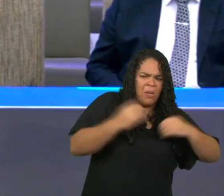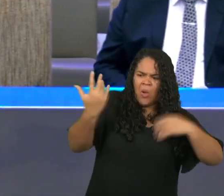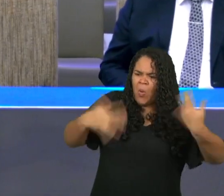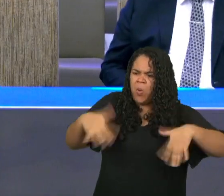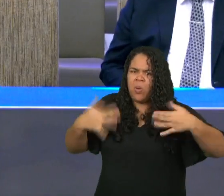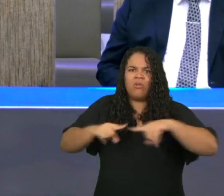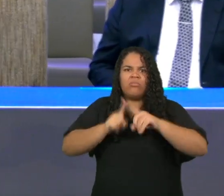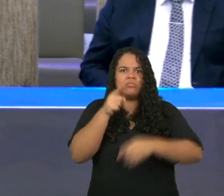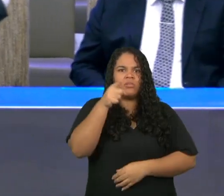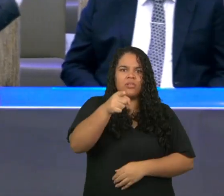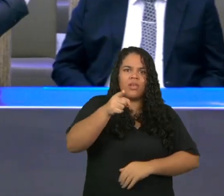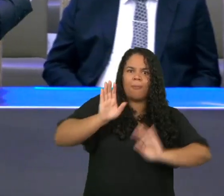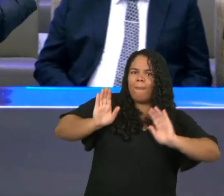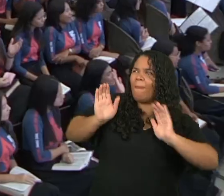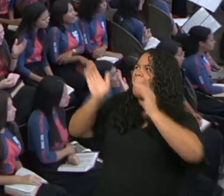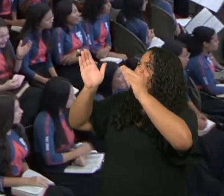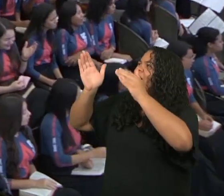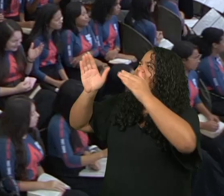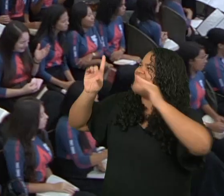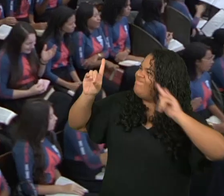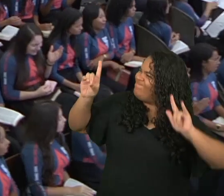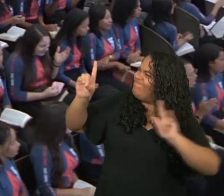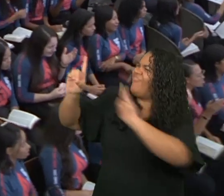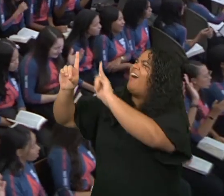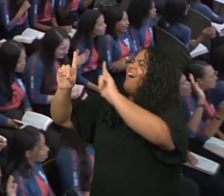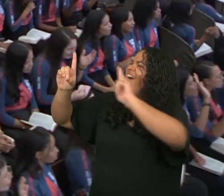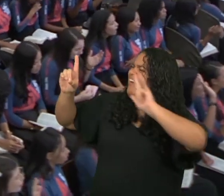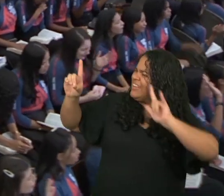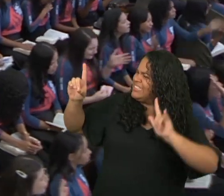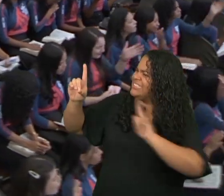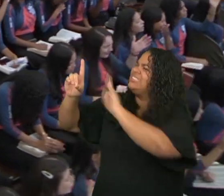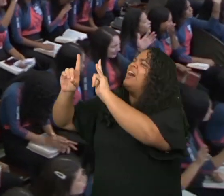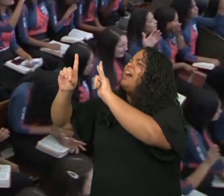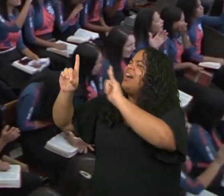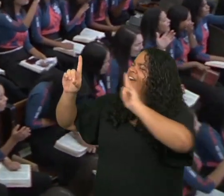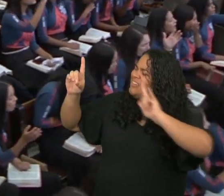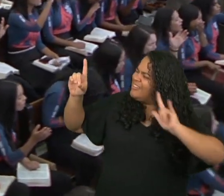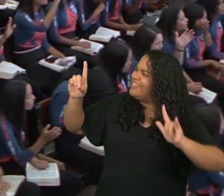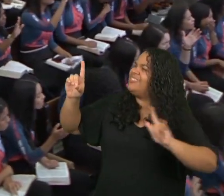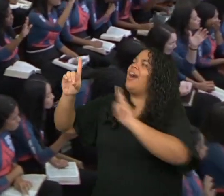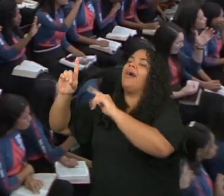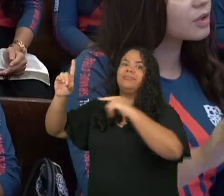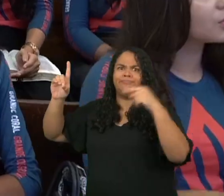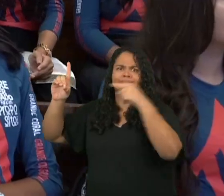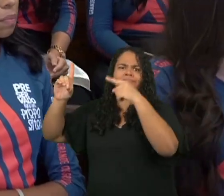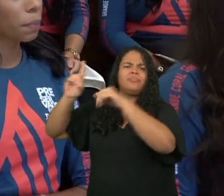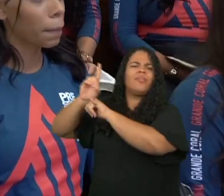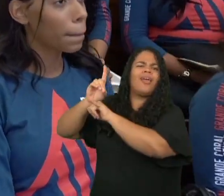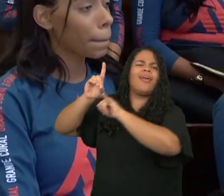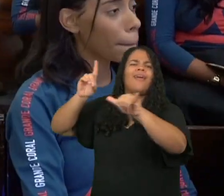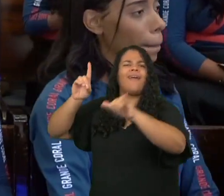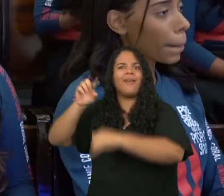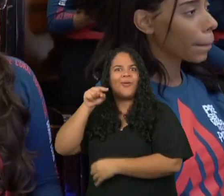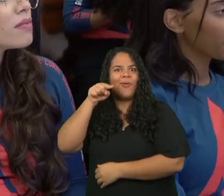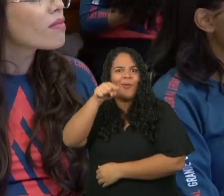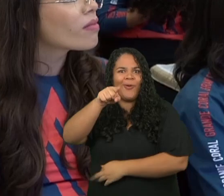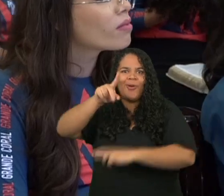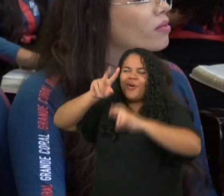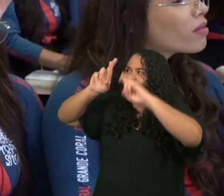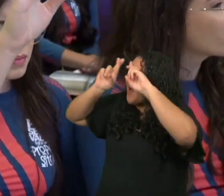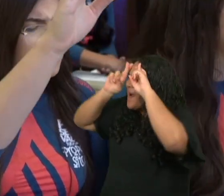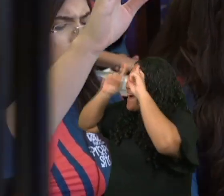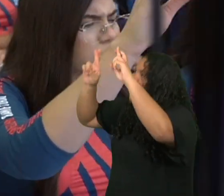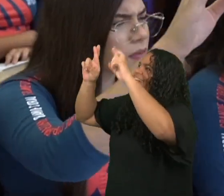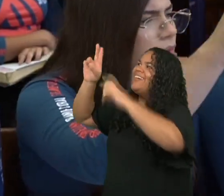amo, eu te amo, eu te amo. Eu tenho uma notícia de Deus para você: você está honrando a